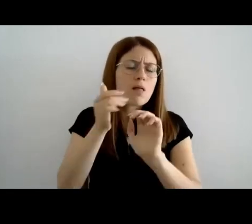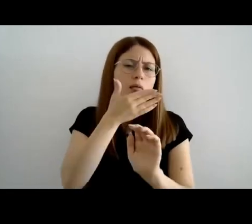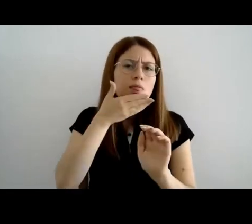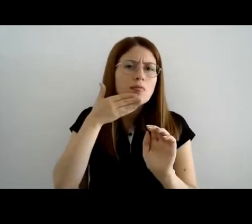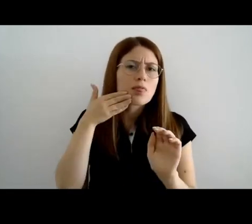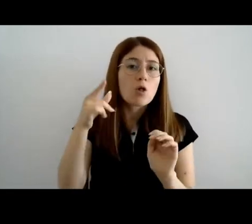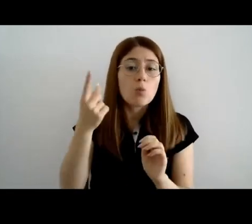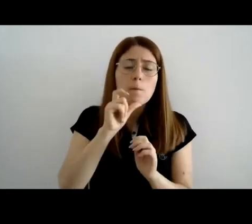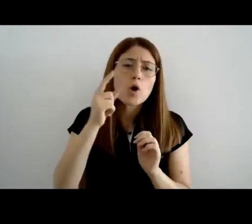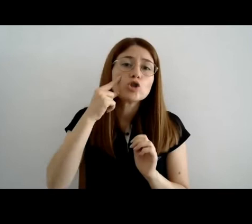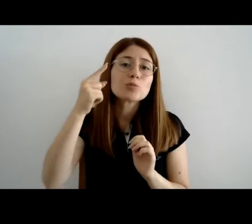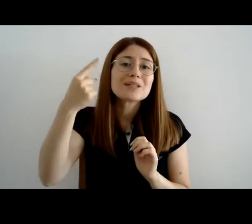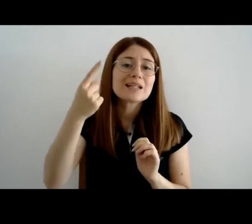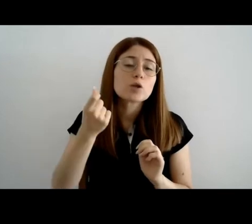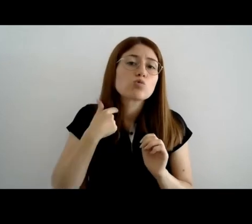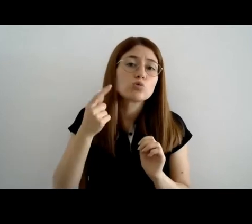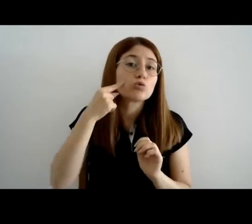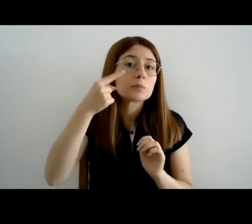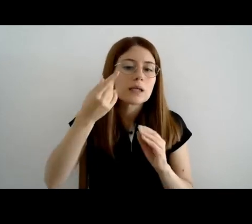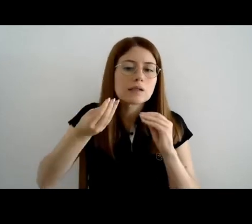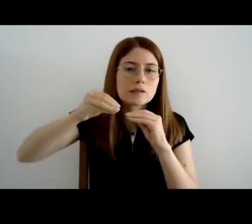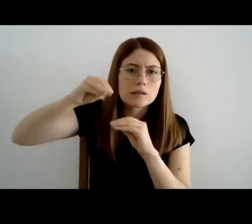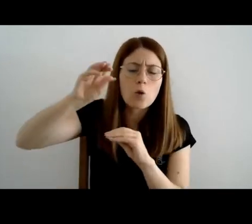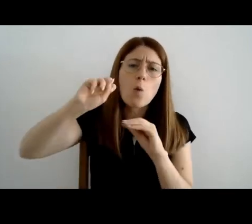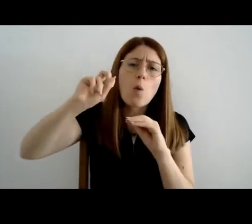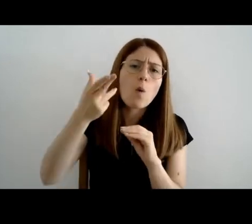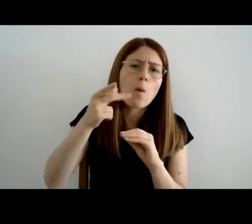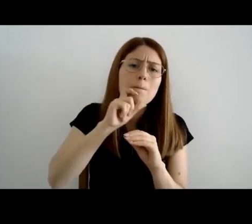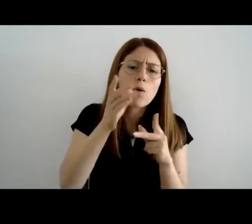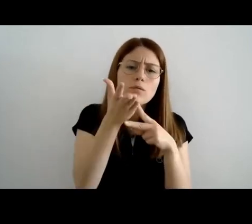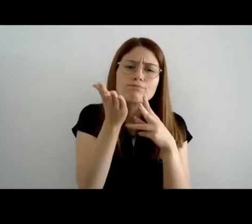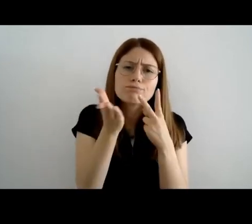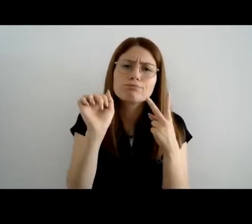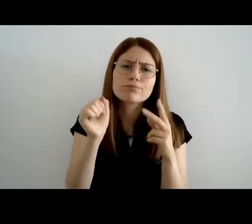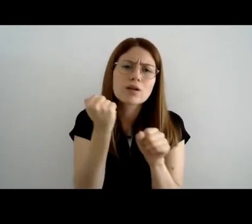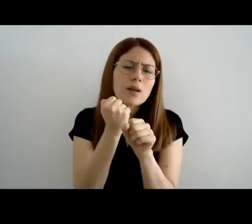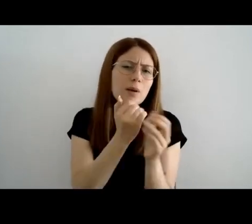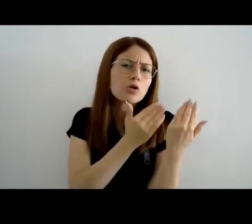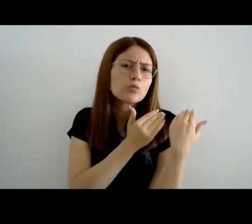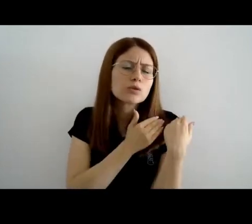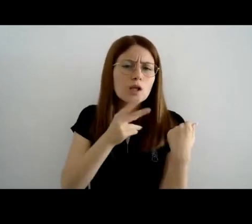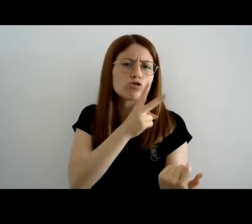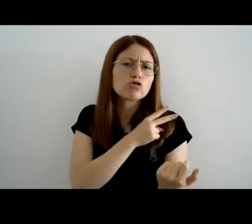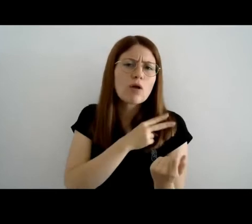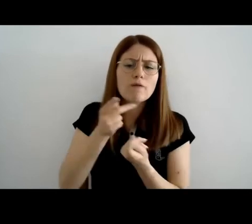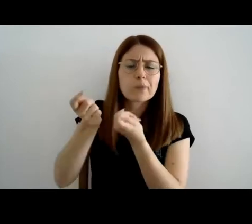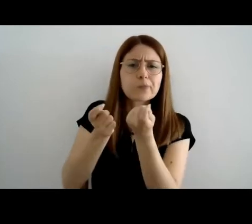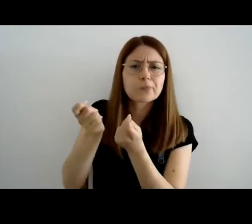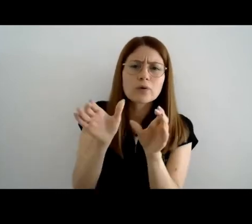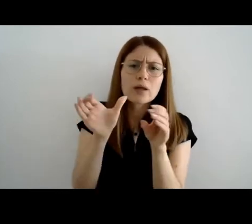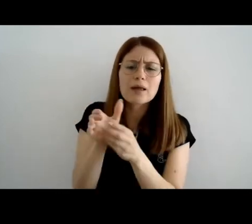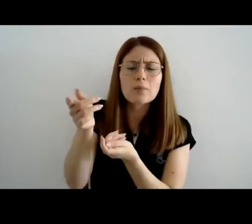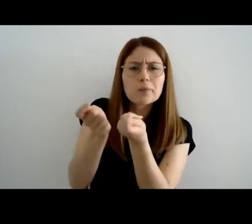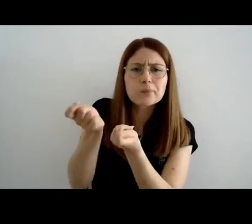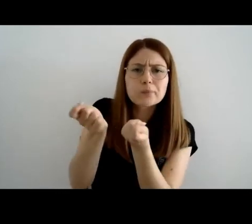ou especializações ou vão prosseguindo para funções de responsabilidade de chefia de equipas ou de coordenação de equipas